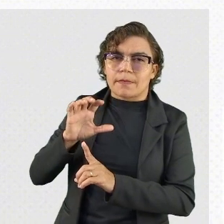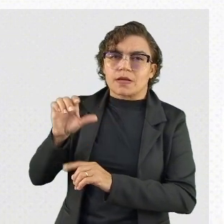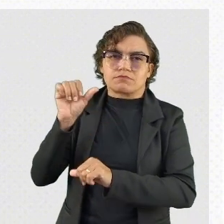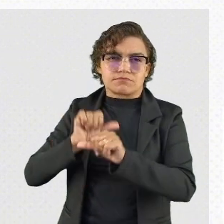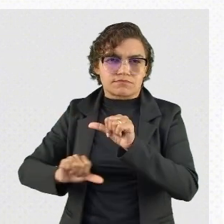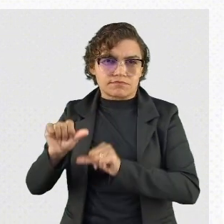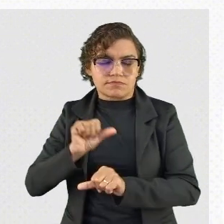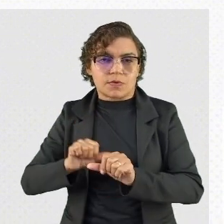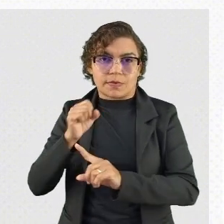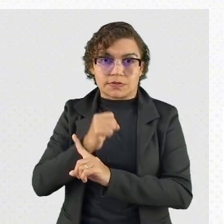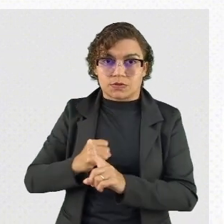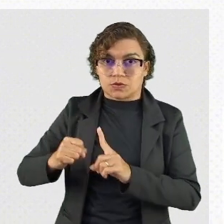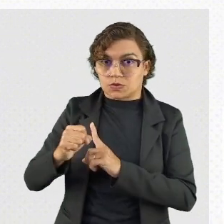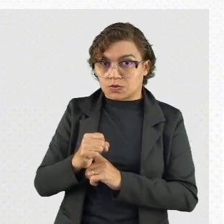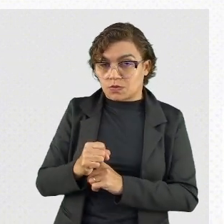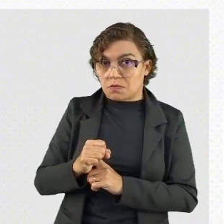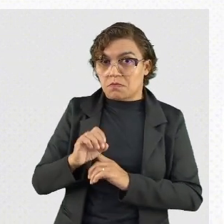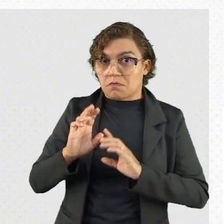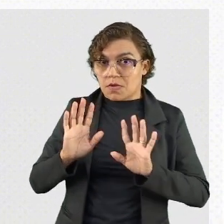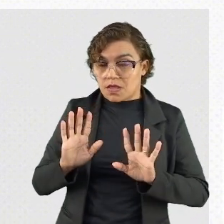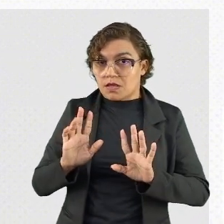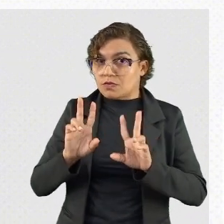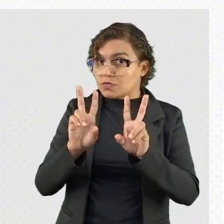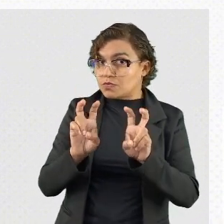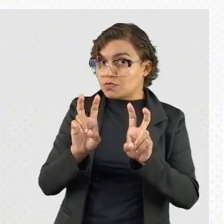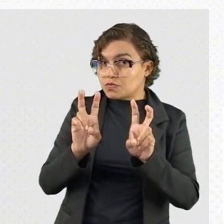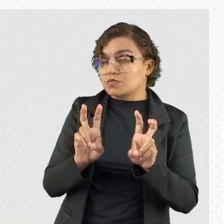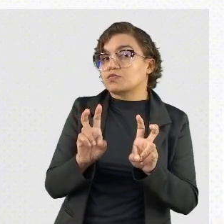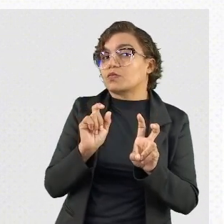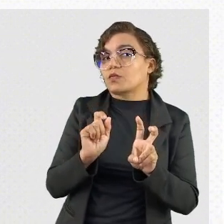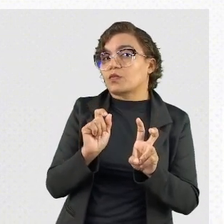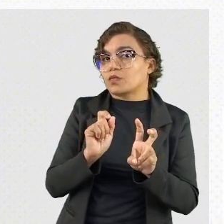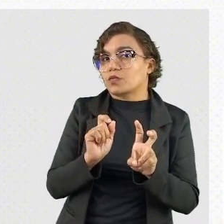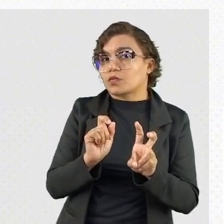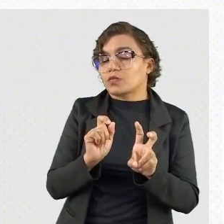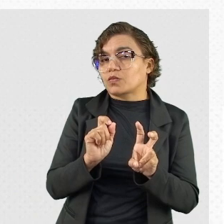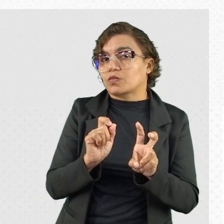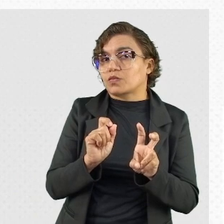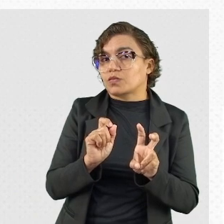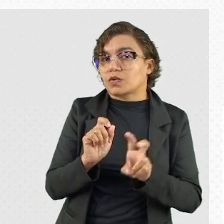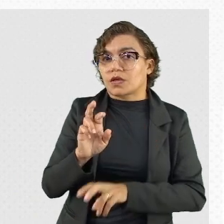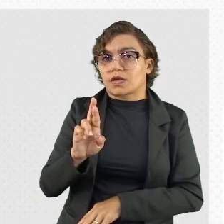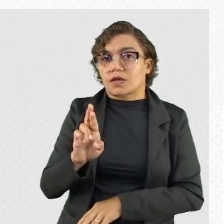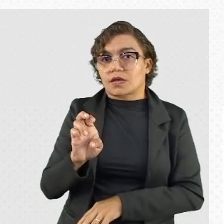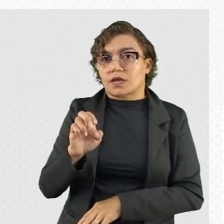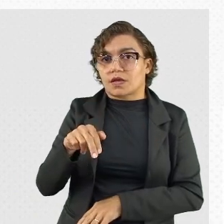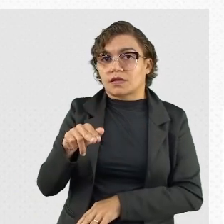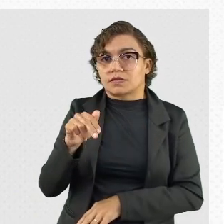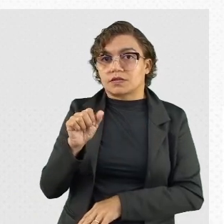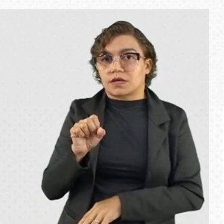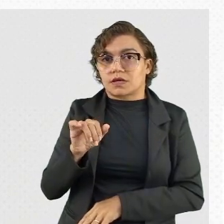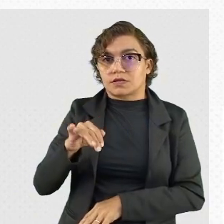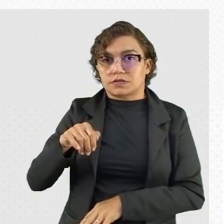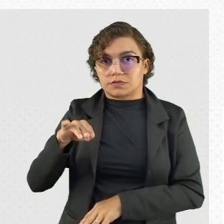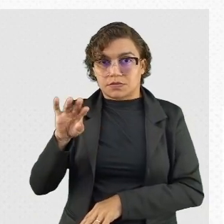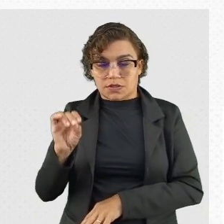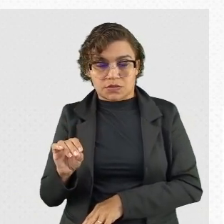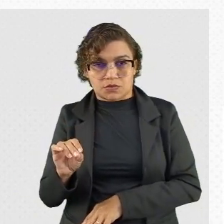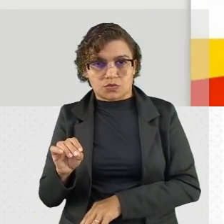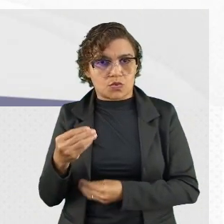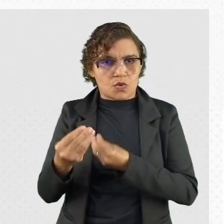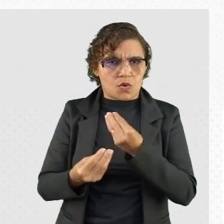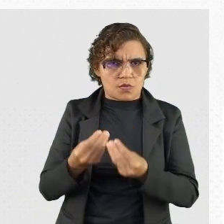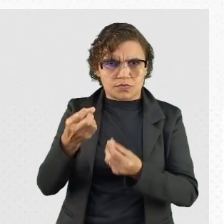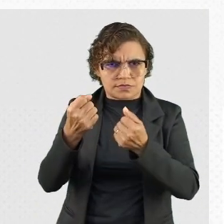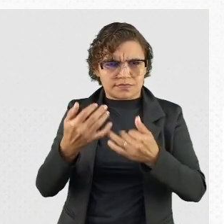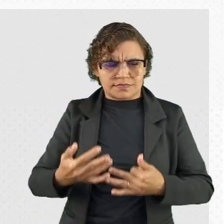sociedade. Sobre o tema, olha só, sobre o Renascimento, o que a gente pode afirmar dele? Então